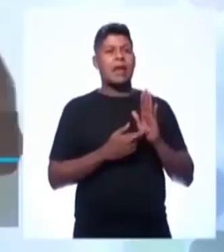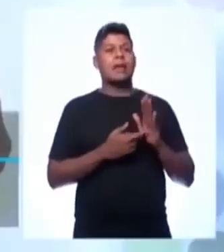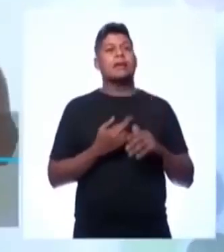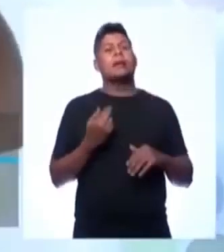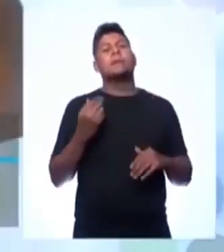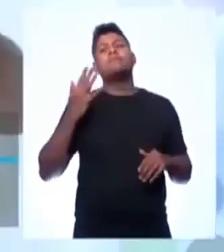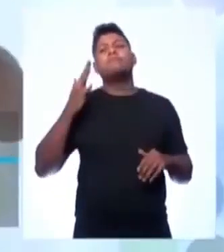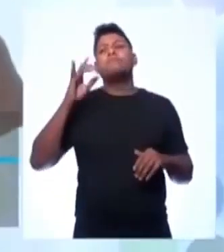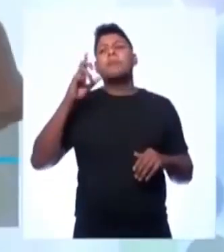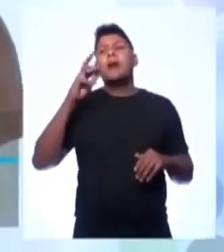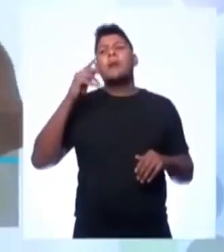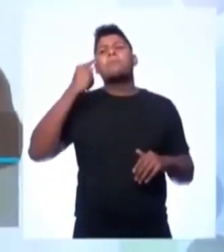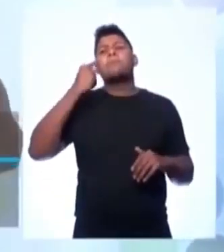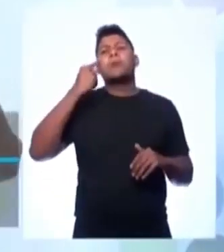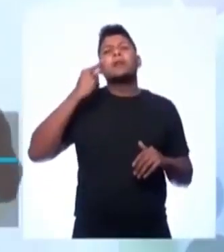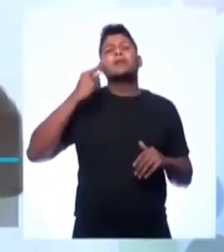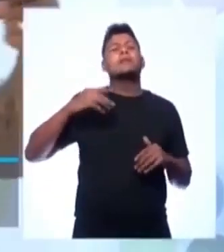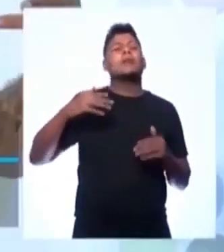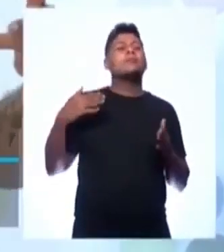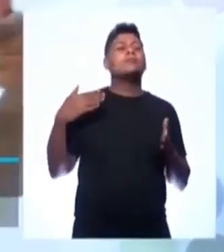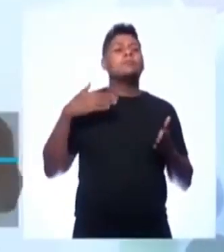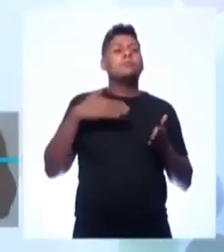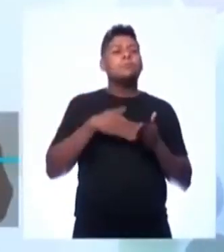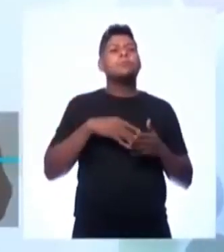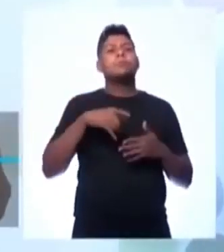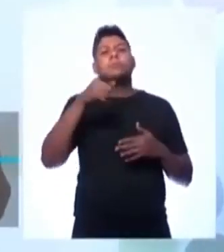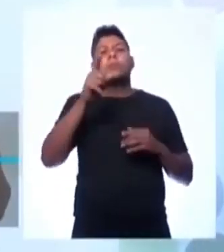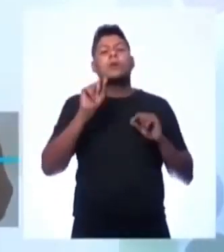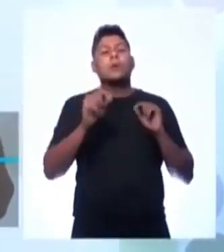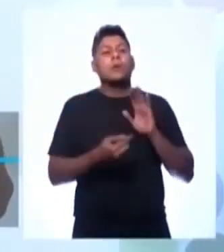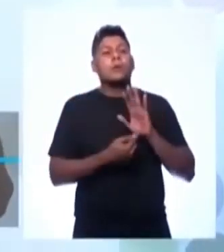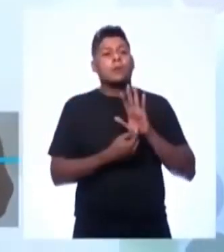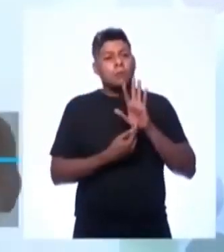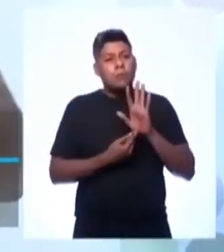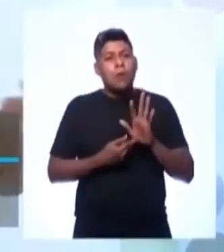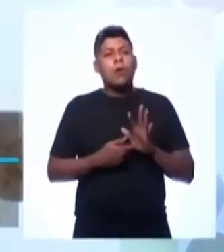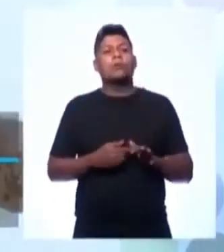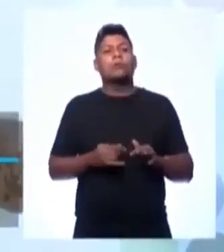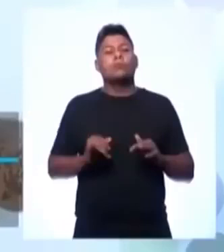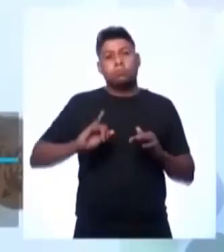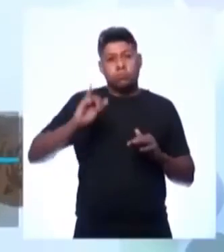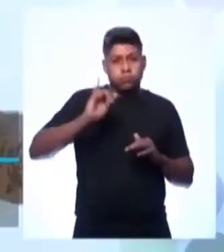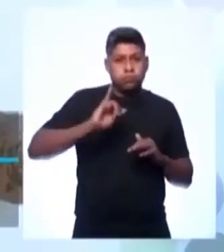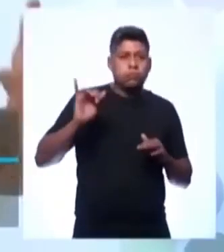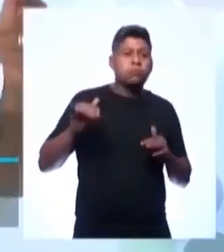fica imaginando o campo de uma direção, aí você mostra ali a direção da corrente,